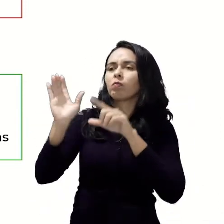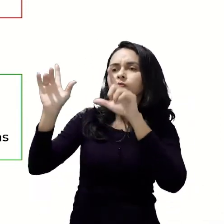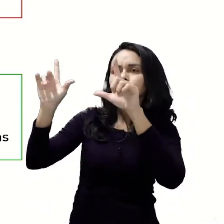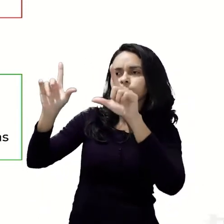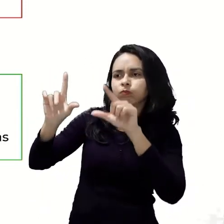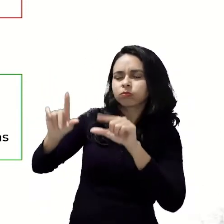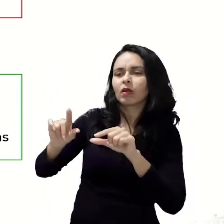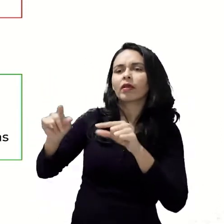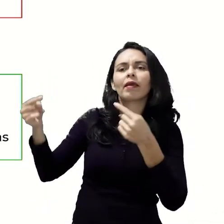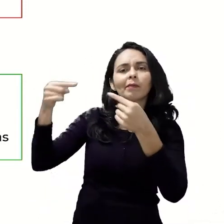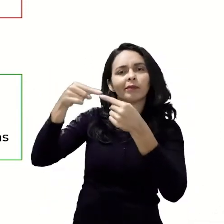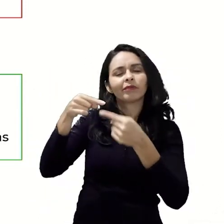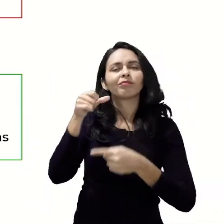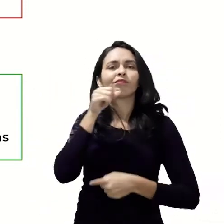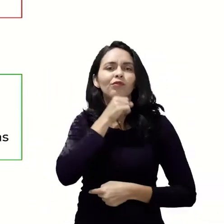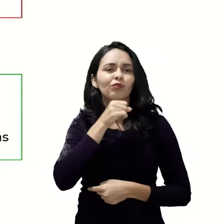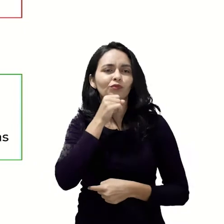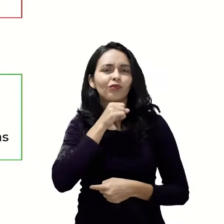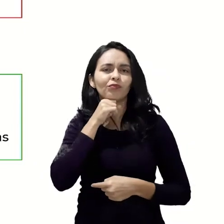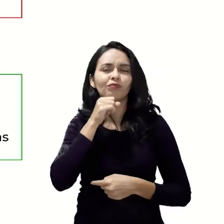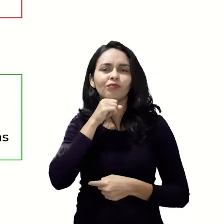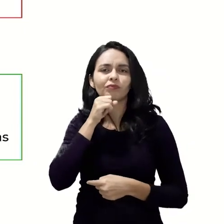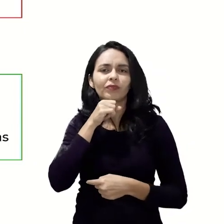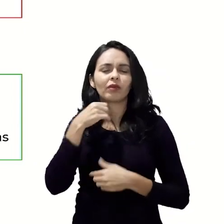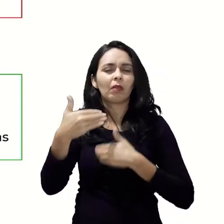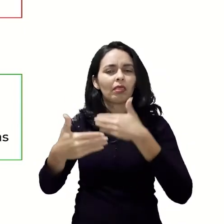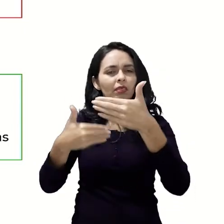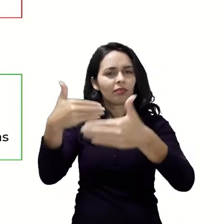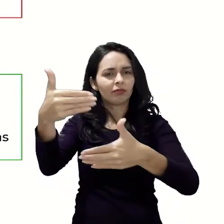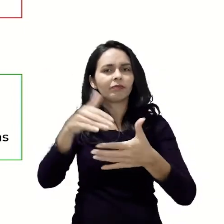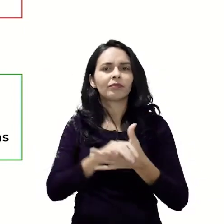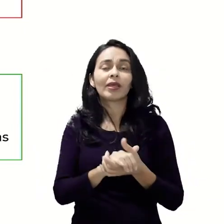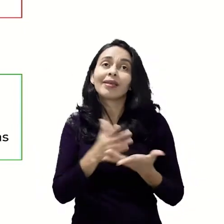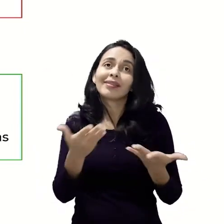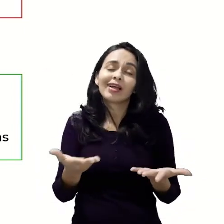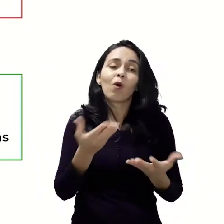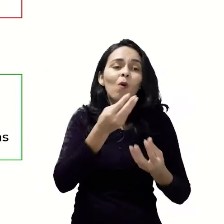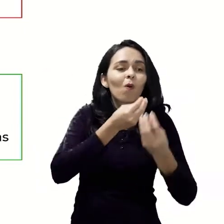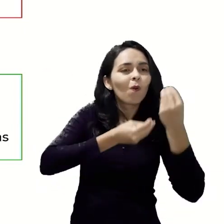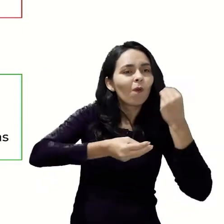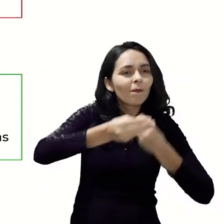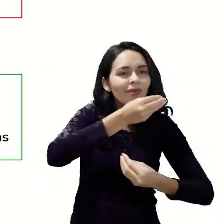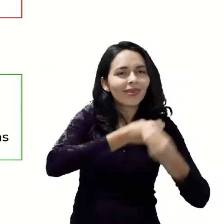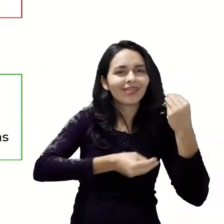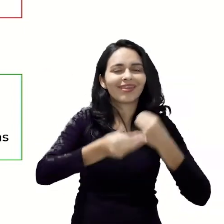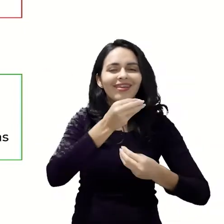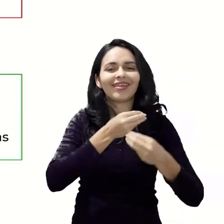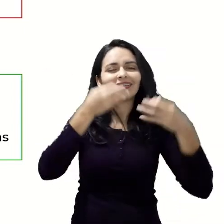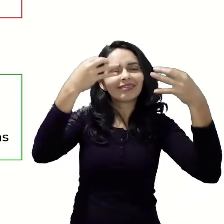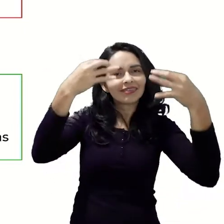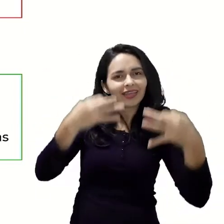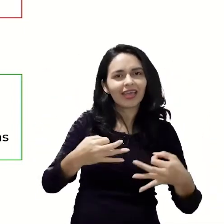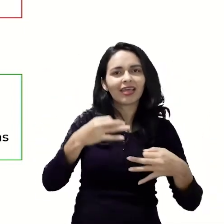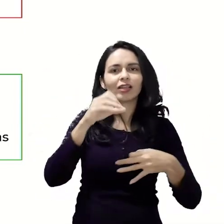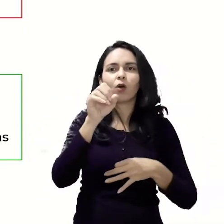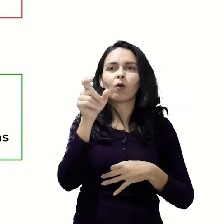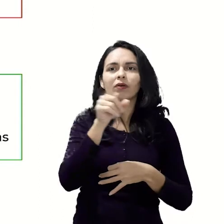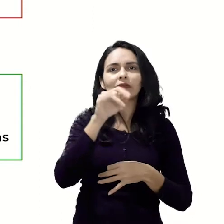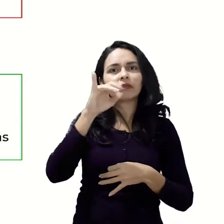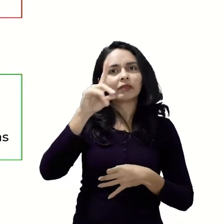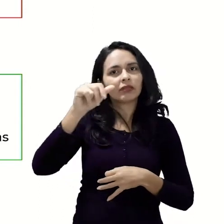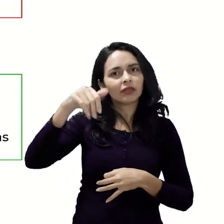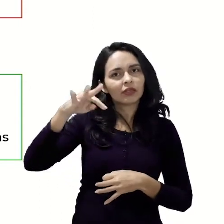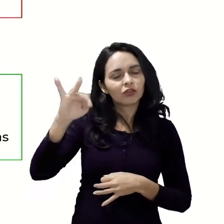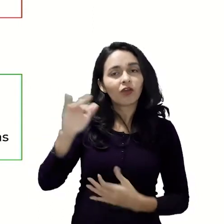perda de função que se relaciona com a idade e consequentemente uma dieta rica em antioxidantes